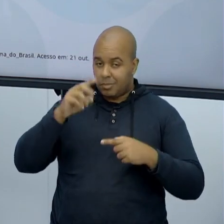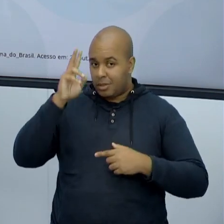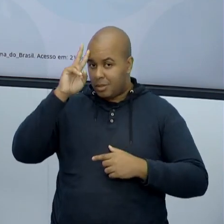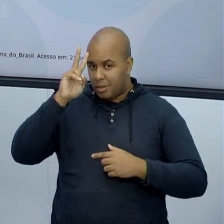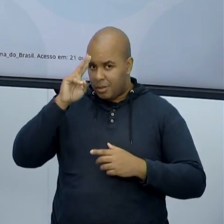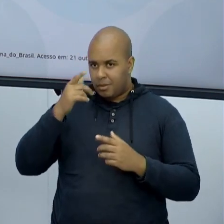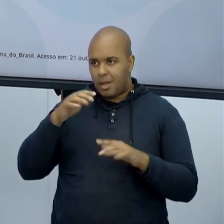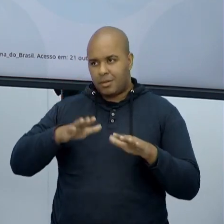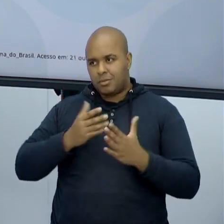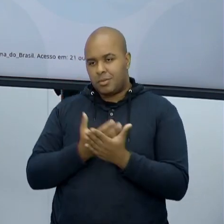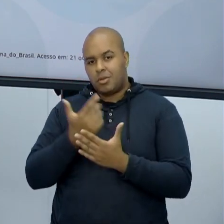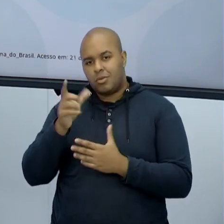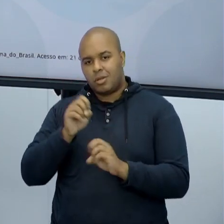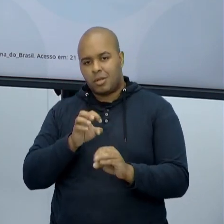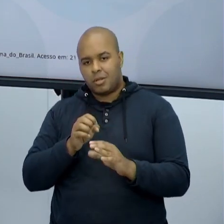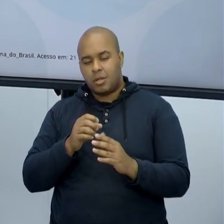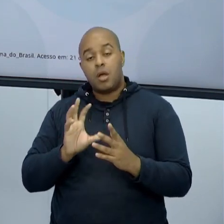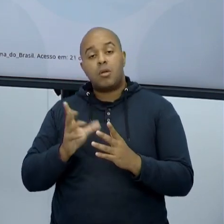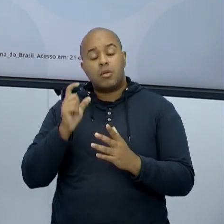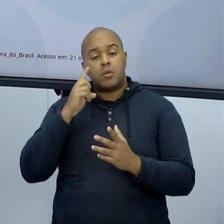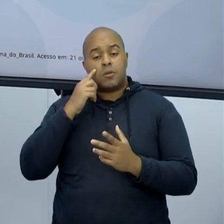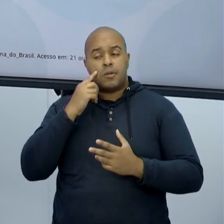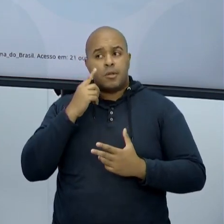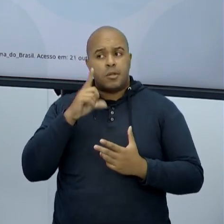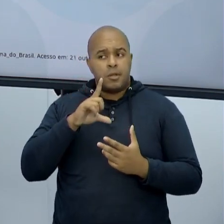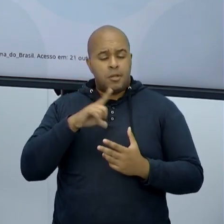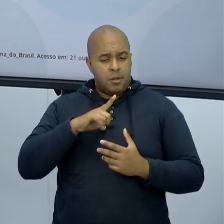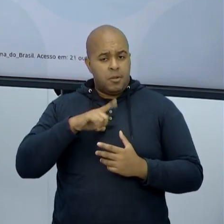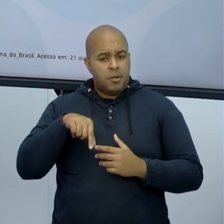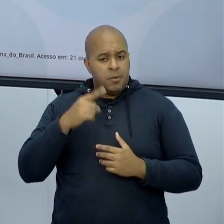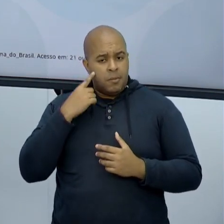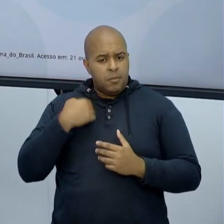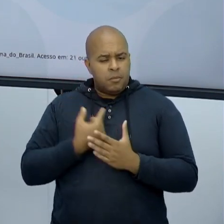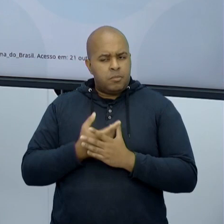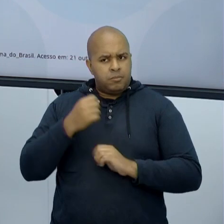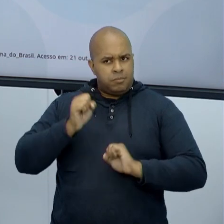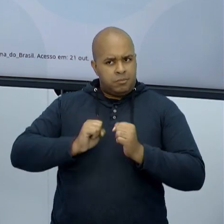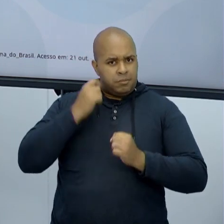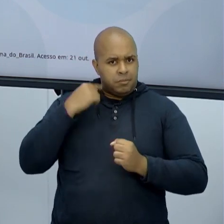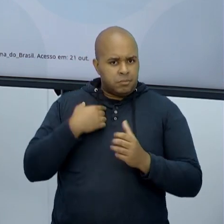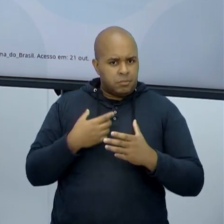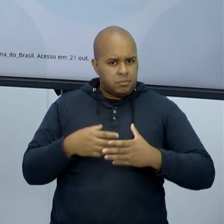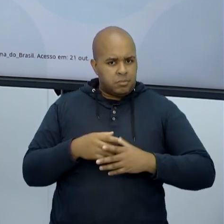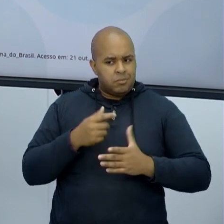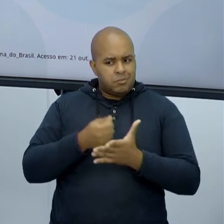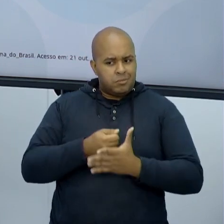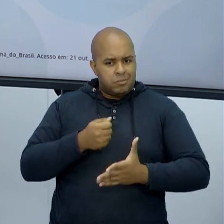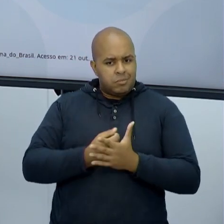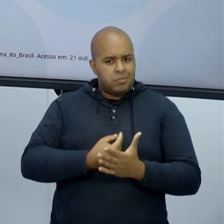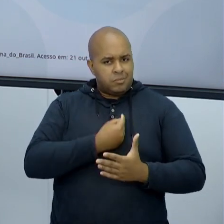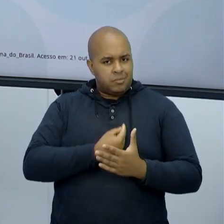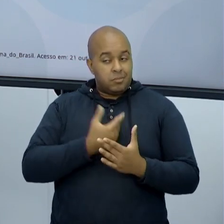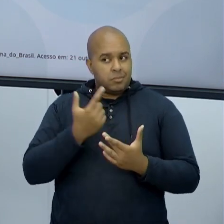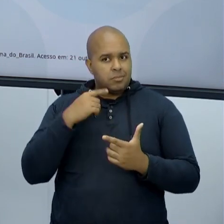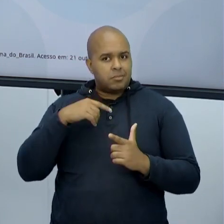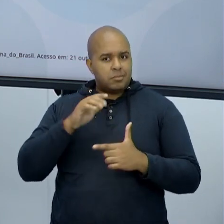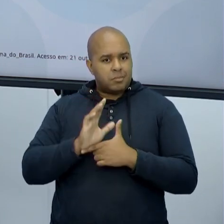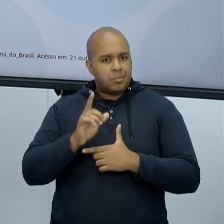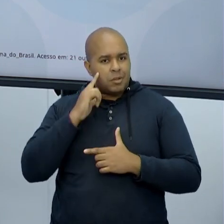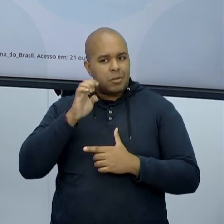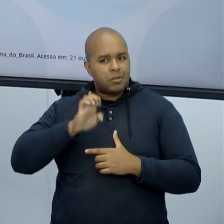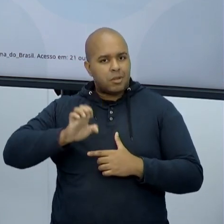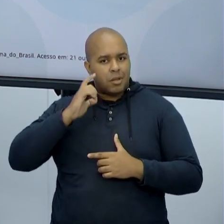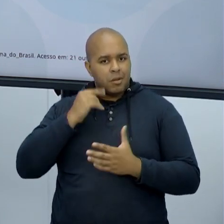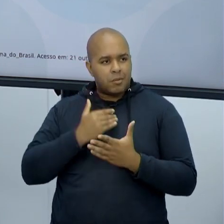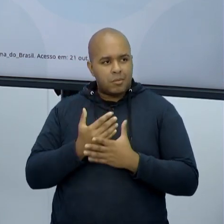em outra aula. Com relação ao cinema, o que aconteceu? Nós tínhamos uma indústria cinematográfica lutando para sobreviver e aí o Estado viu que, olha,